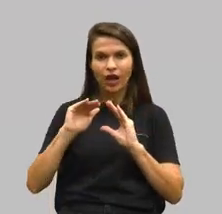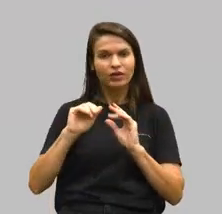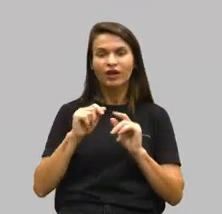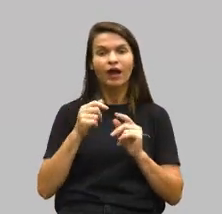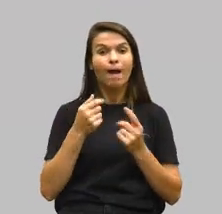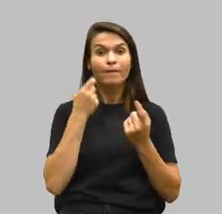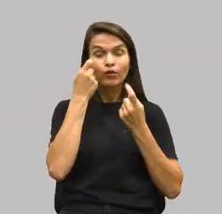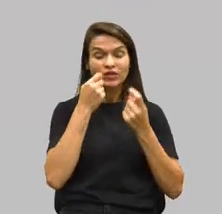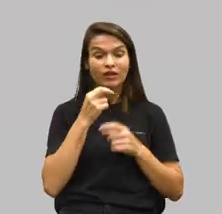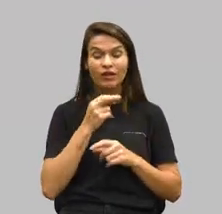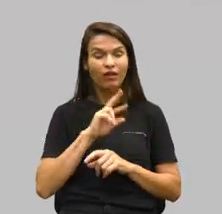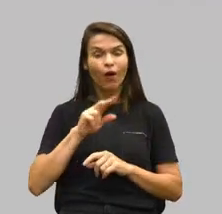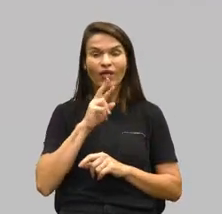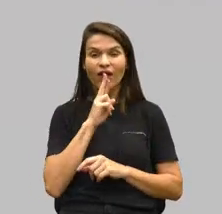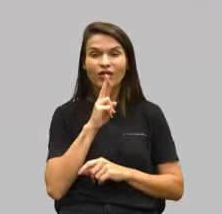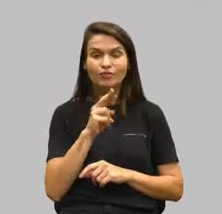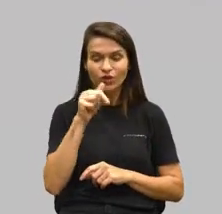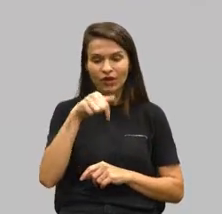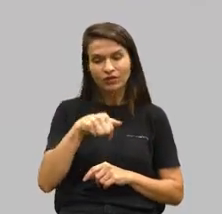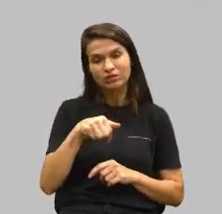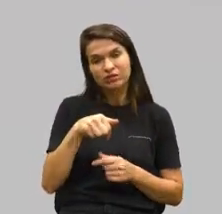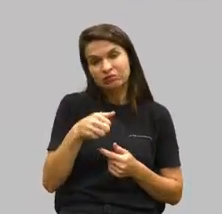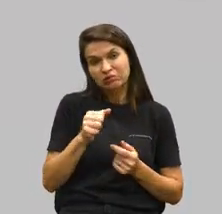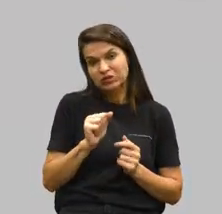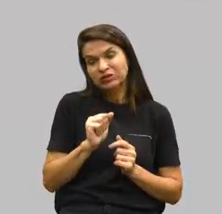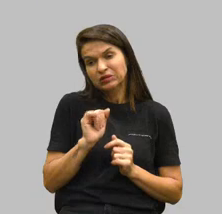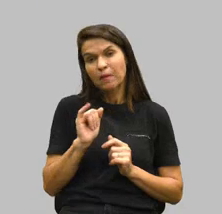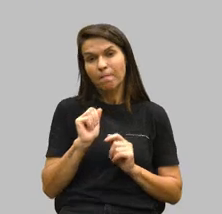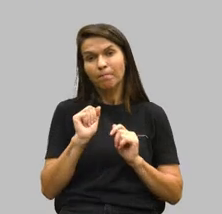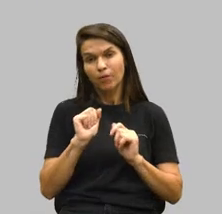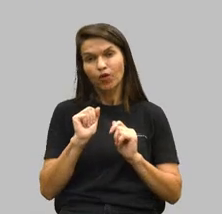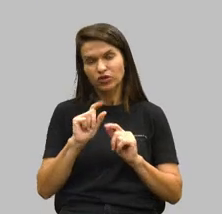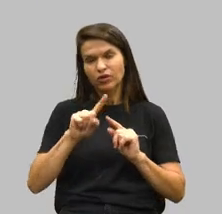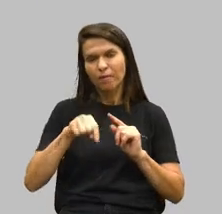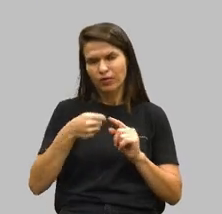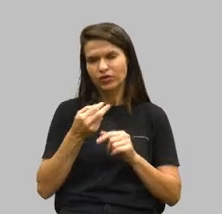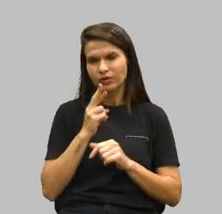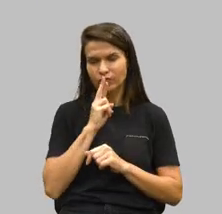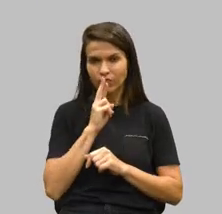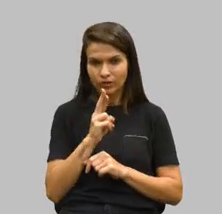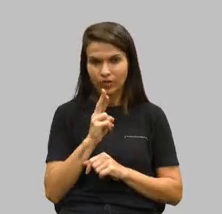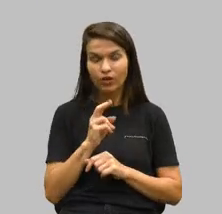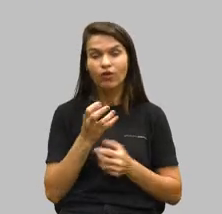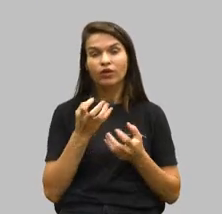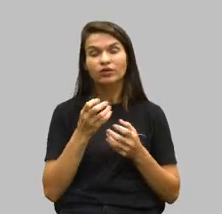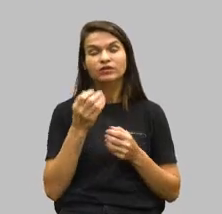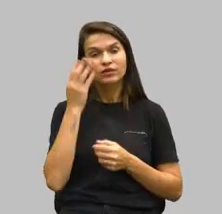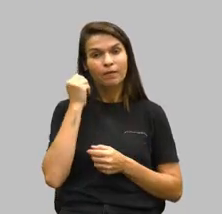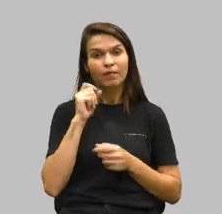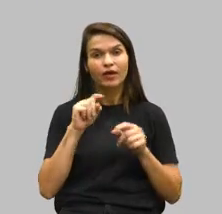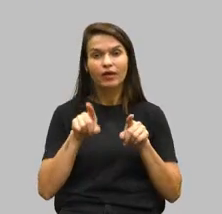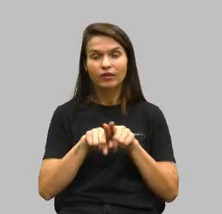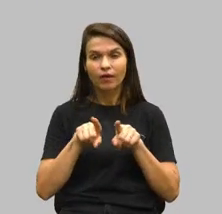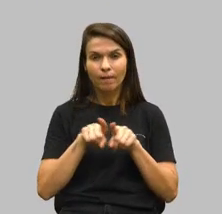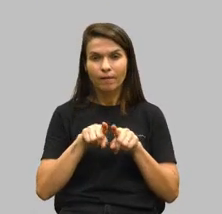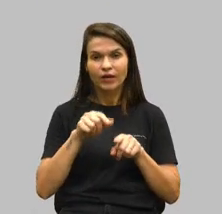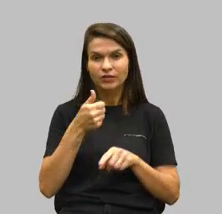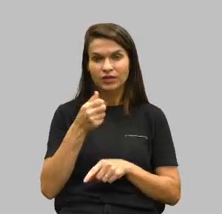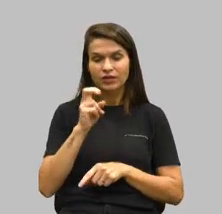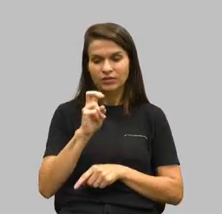aqui se tiver aqui mas se não tiver a gente pode mandar para requerimento é que eu faço e eu queria saber também desses 150